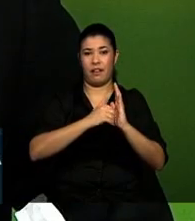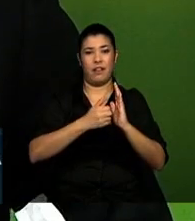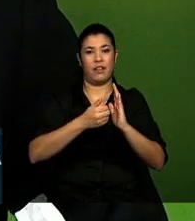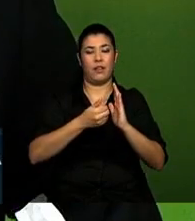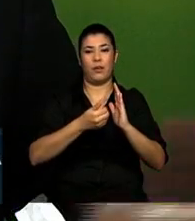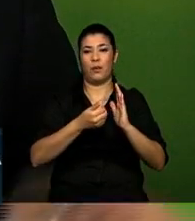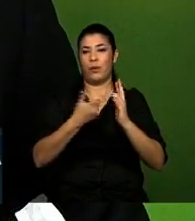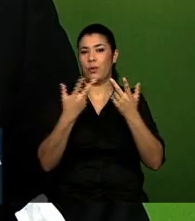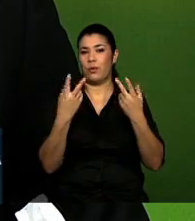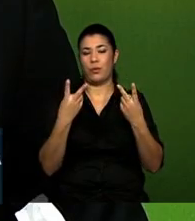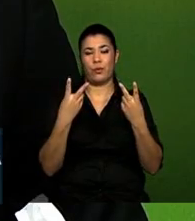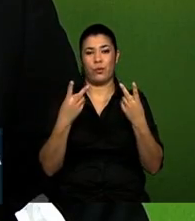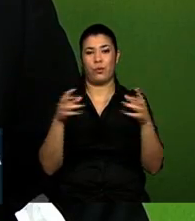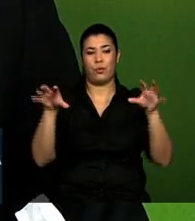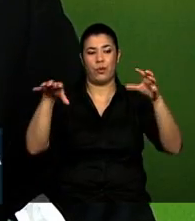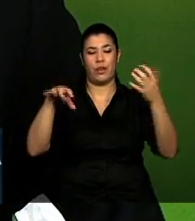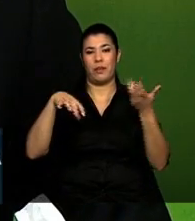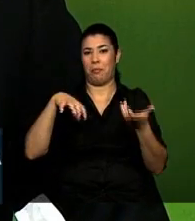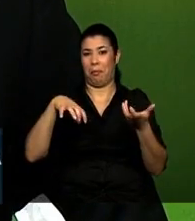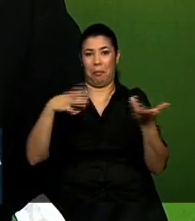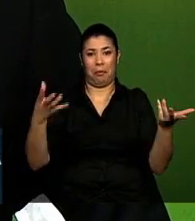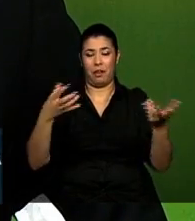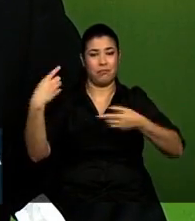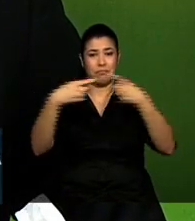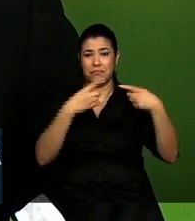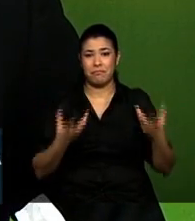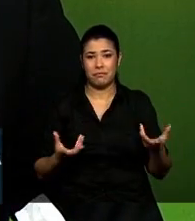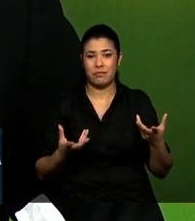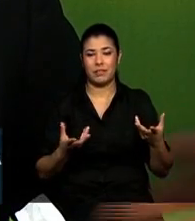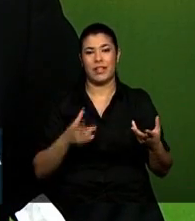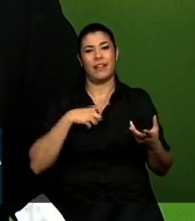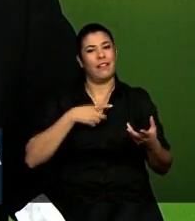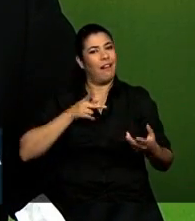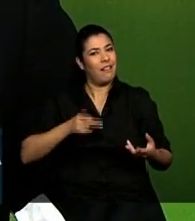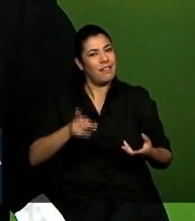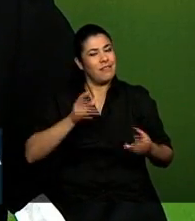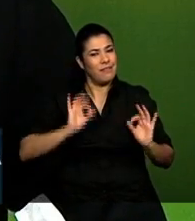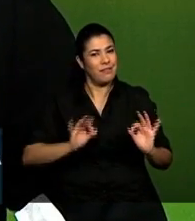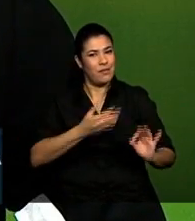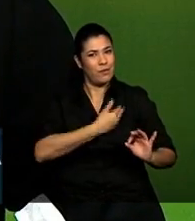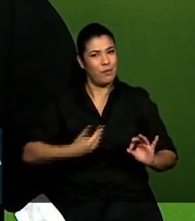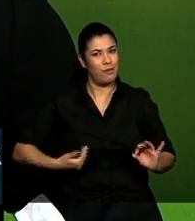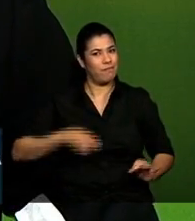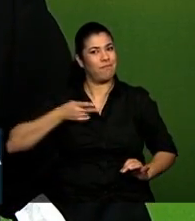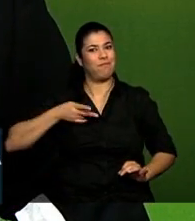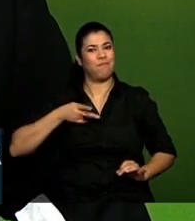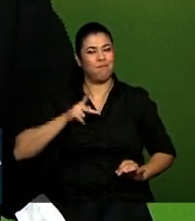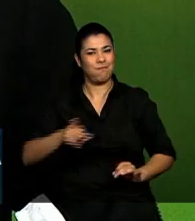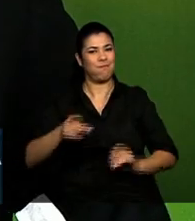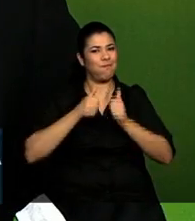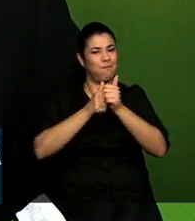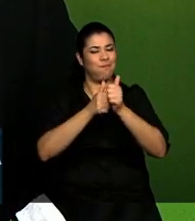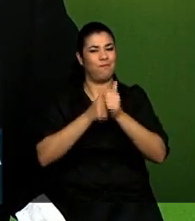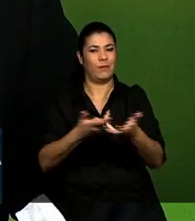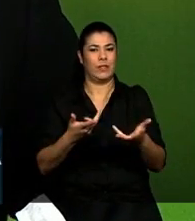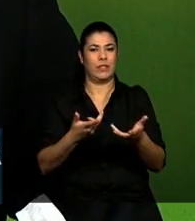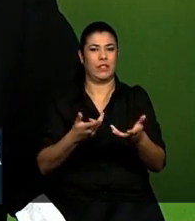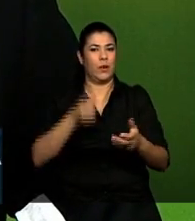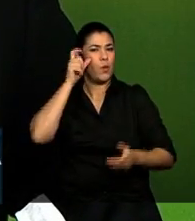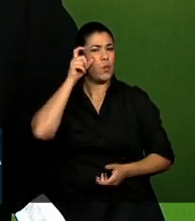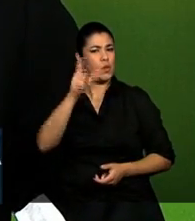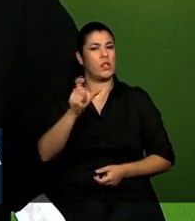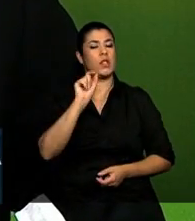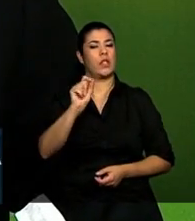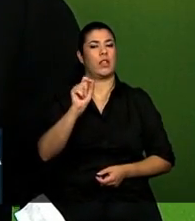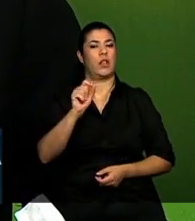Poder Legislativo é evidente que o governo acompanha interessa o governo que tem um programa para ser